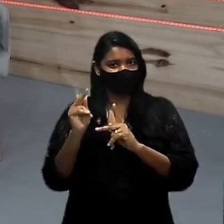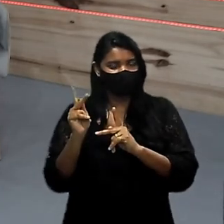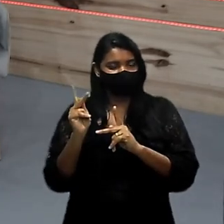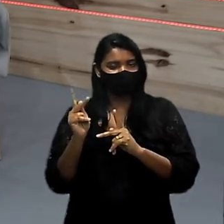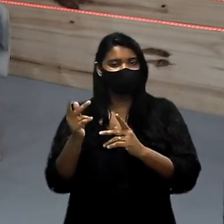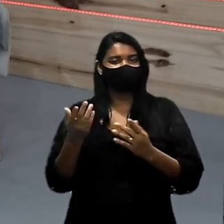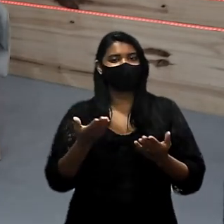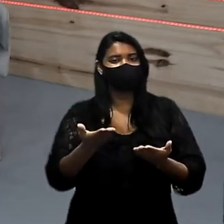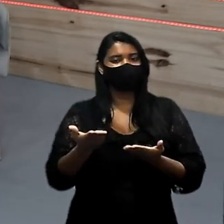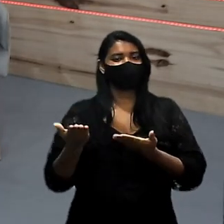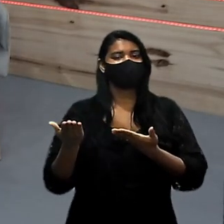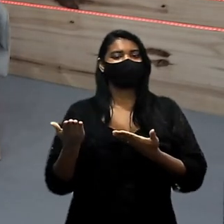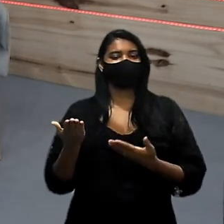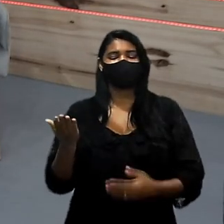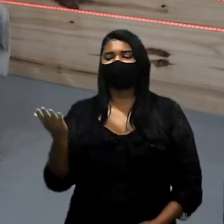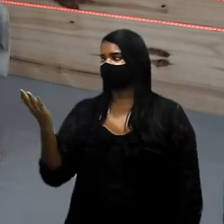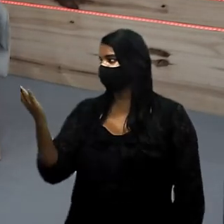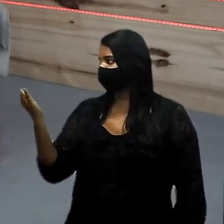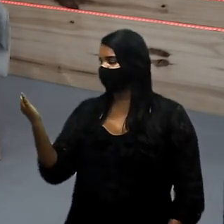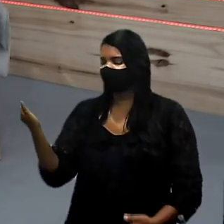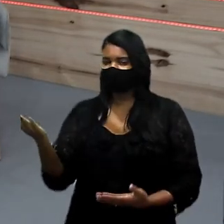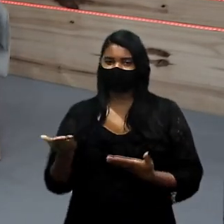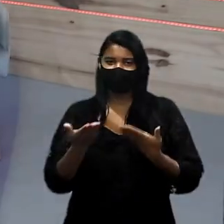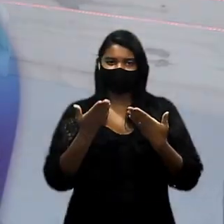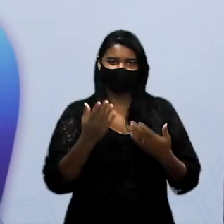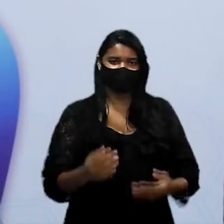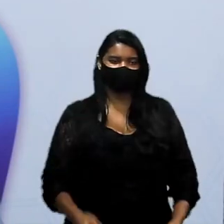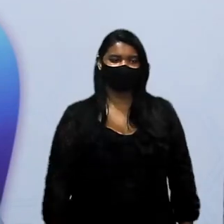conosco. Fique à vontade, professor. Muito obrigado.